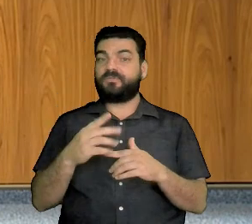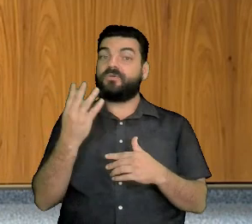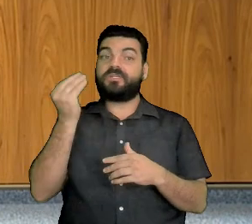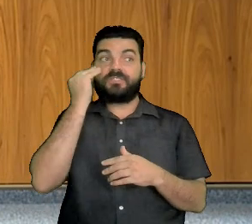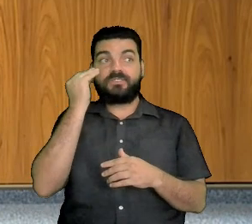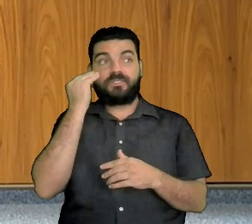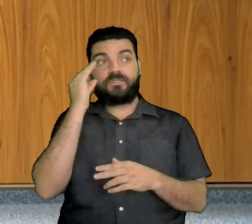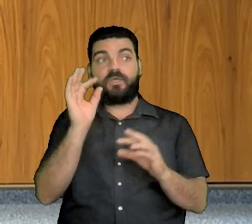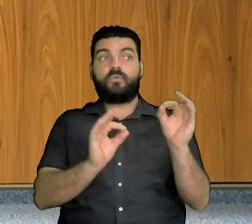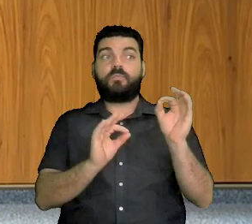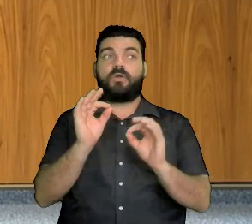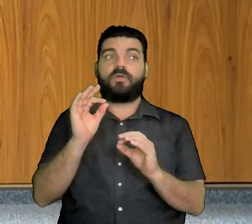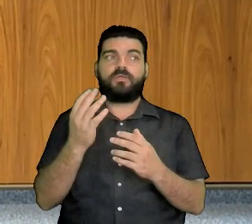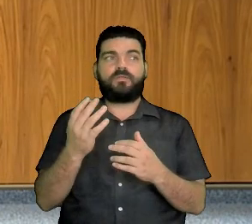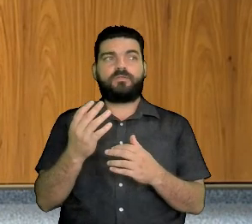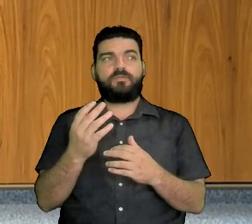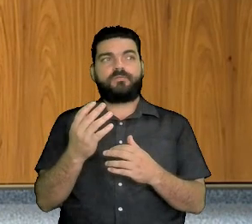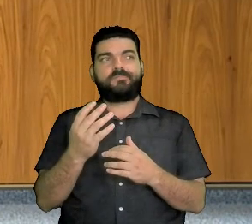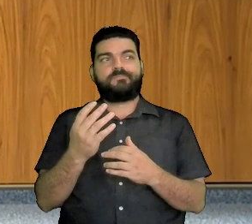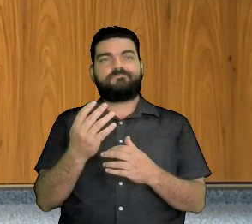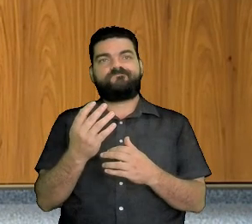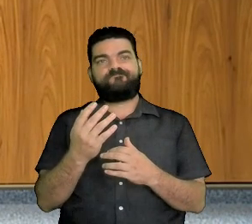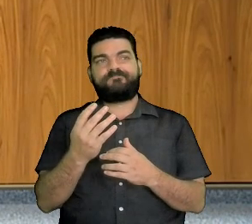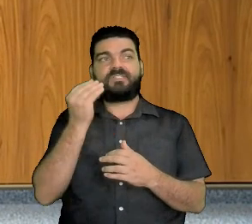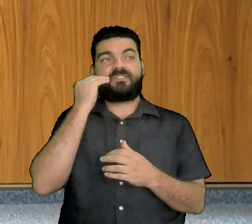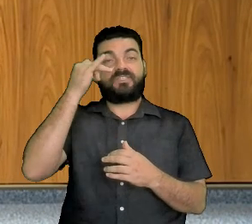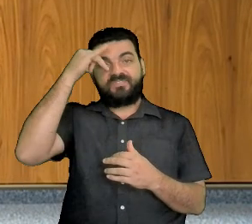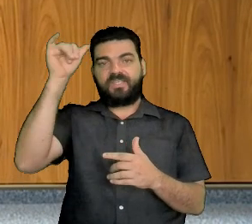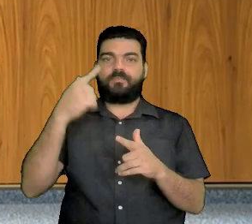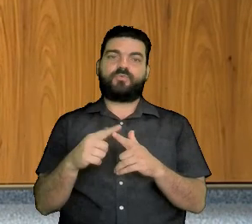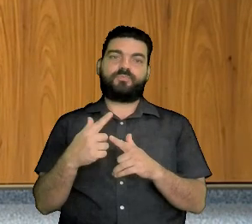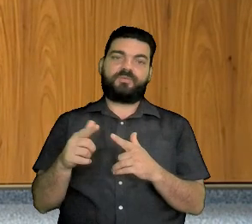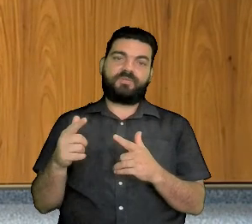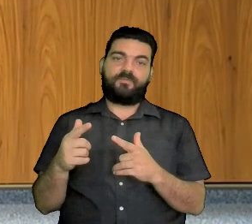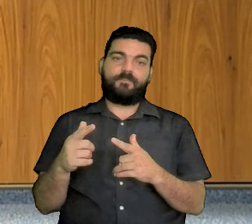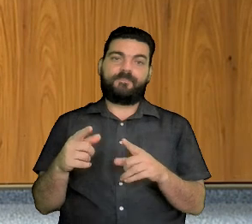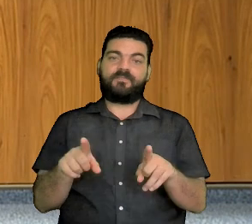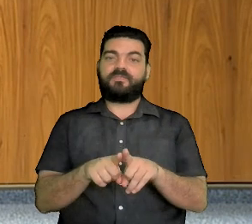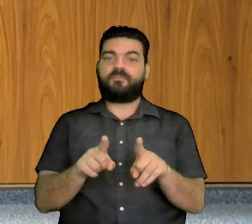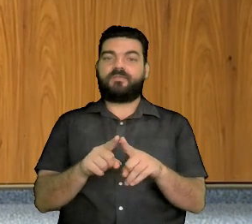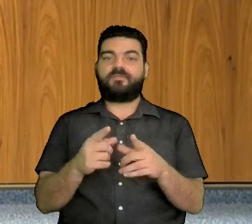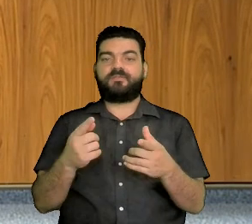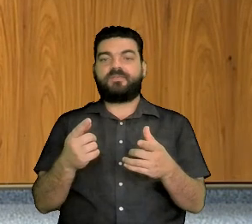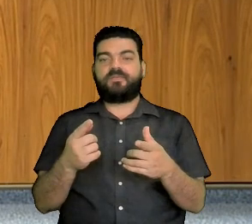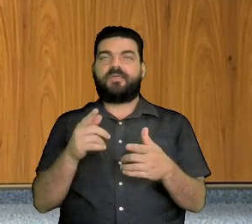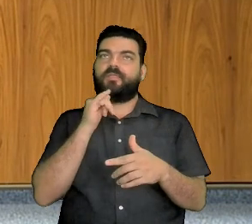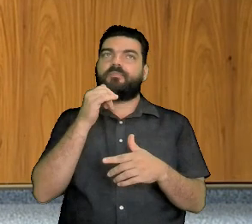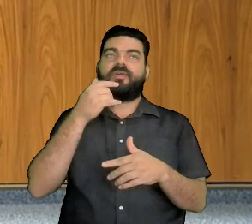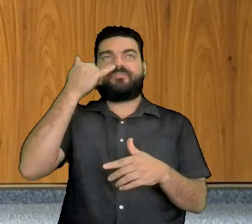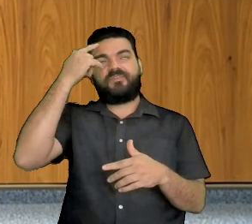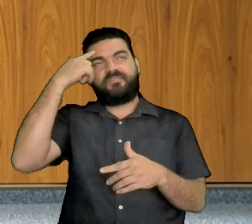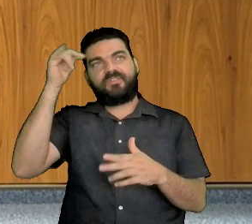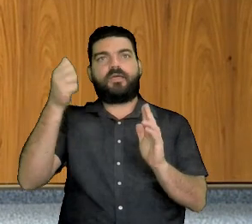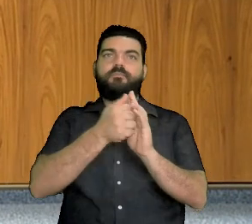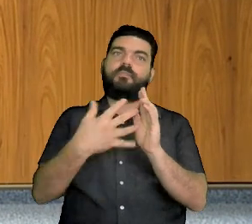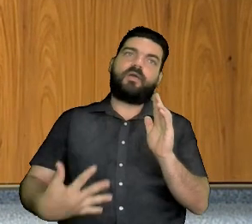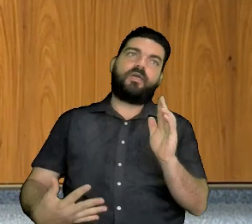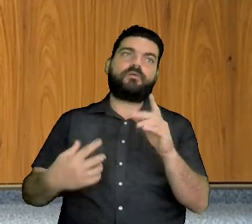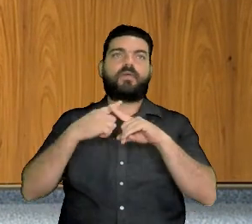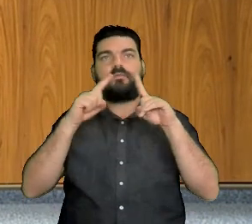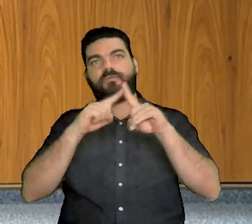3 resultados. Então, numa tentativa de obviar e evitar